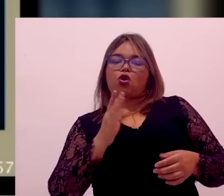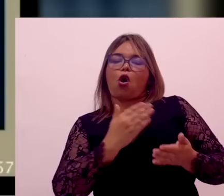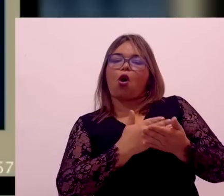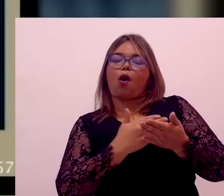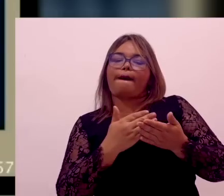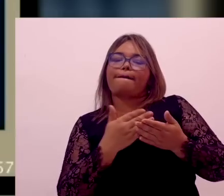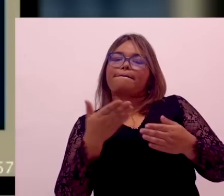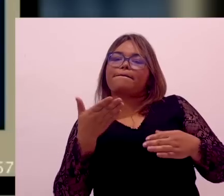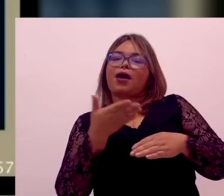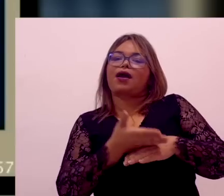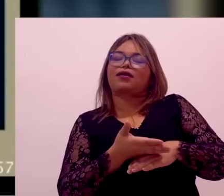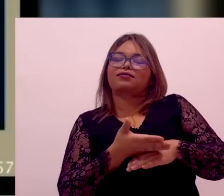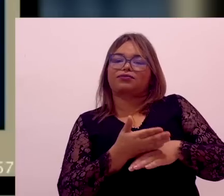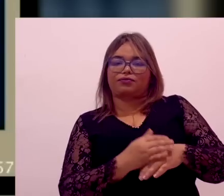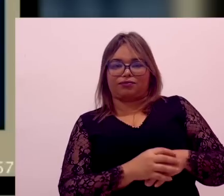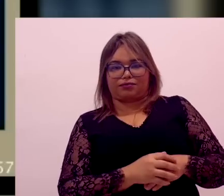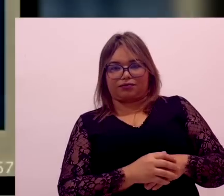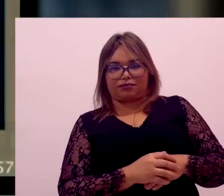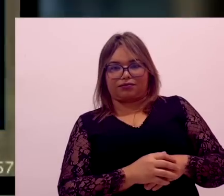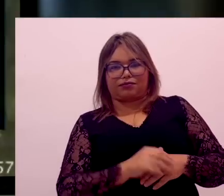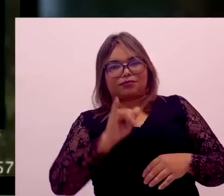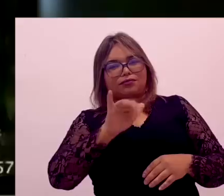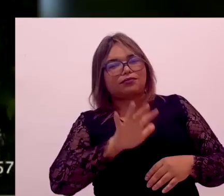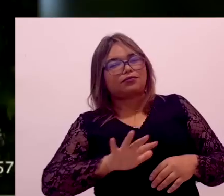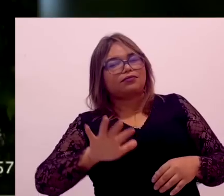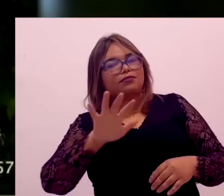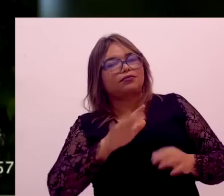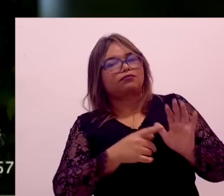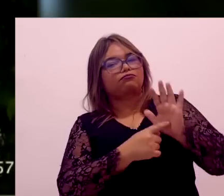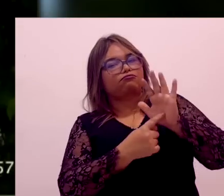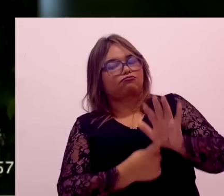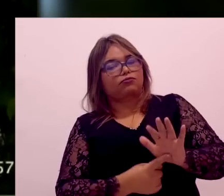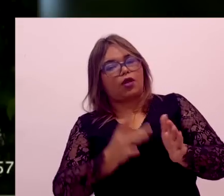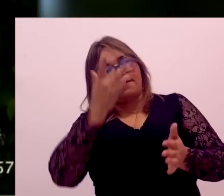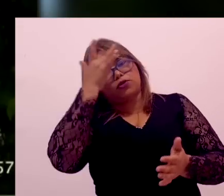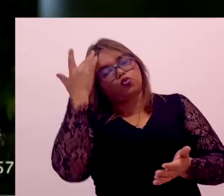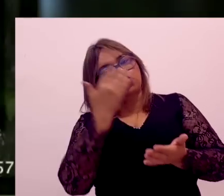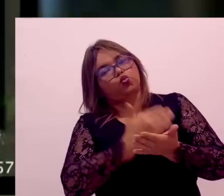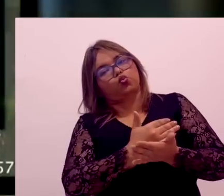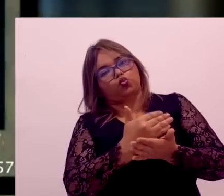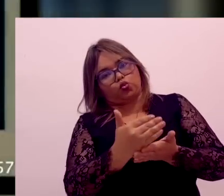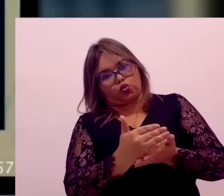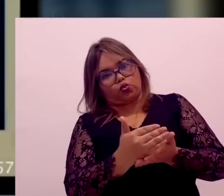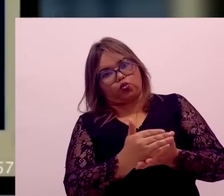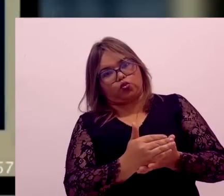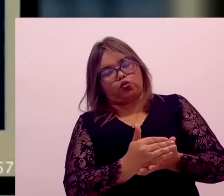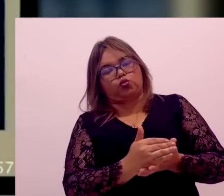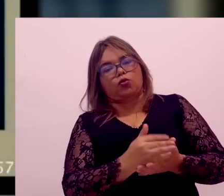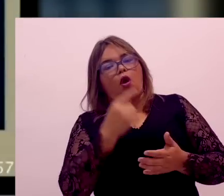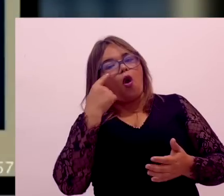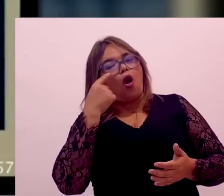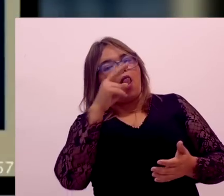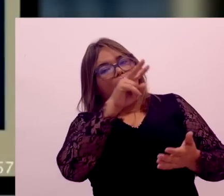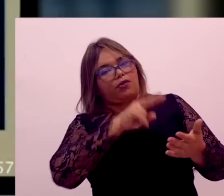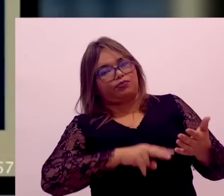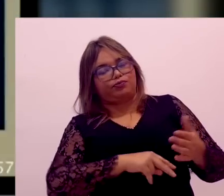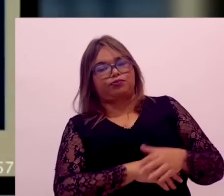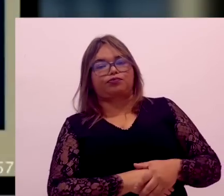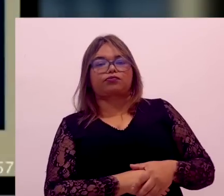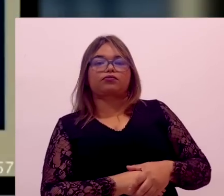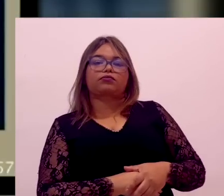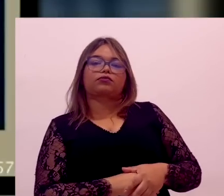Mas ele, escutem essa citação, é intencionalmente enganado por falsas interpretações.